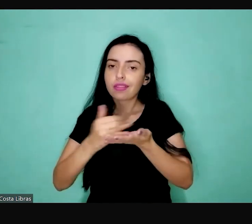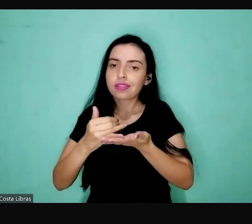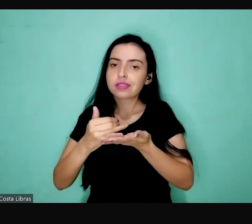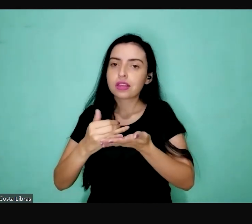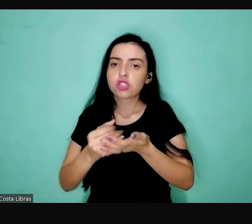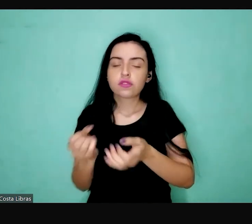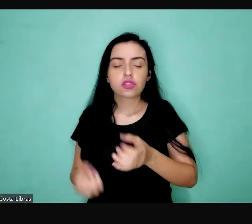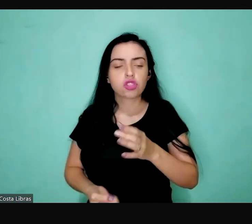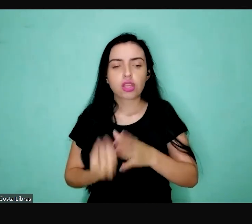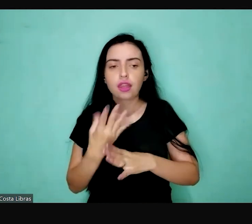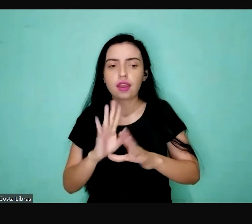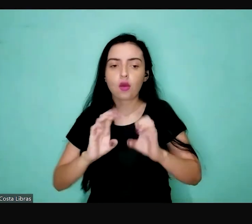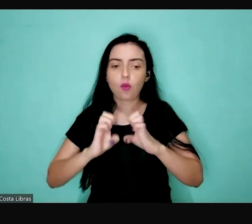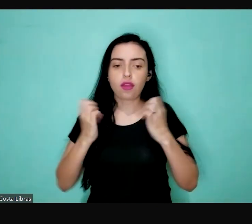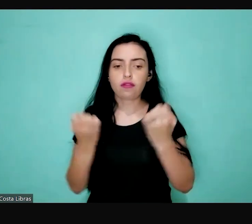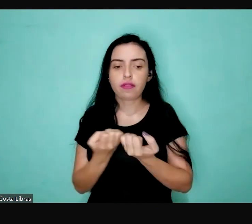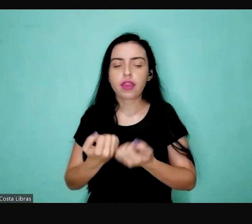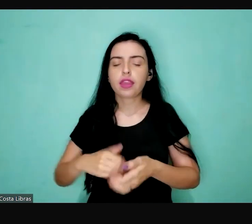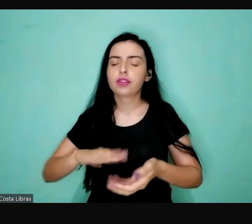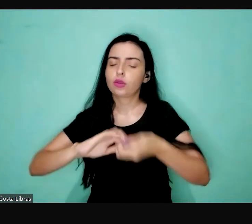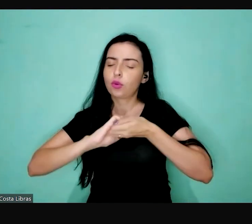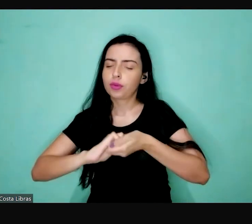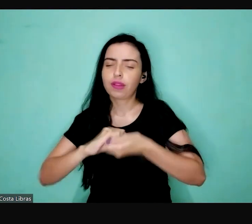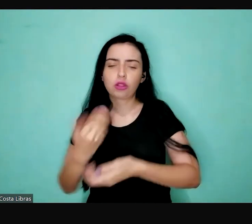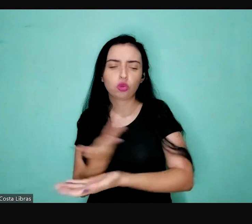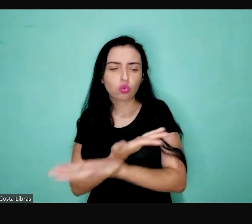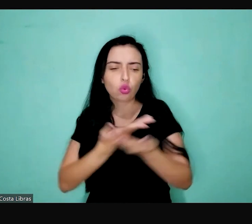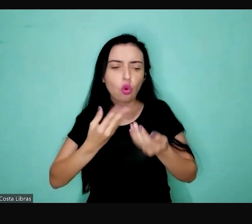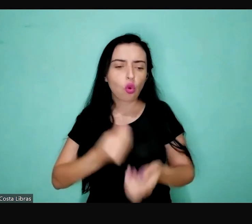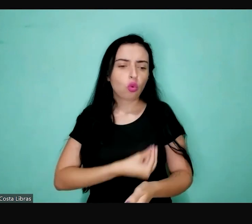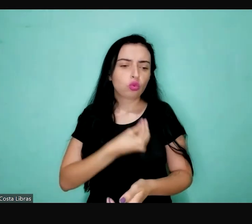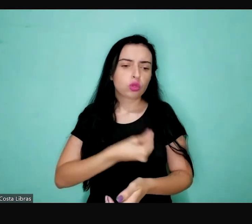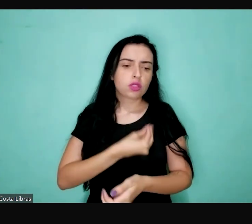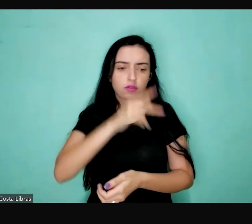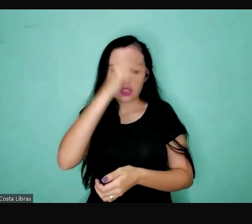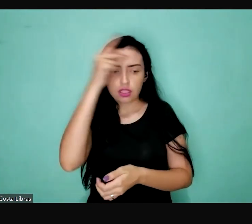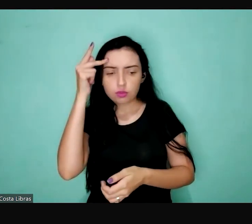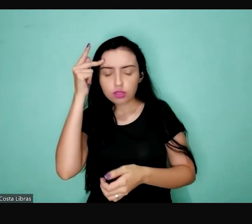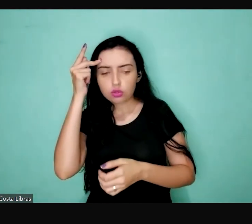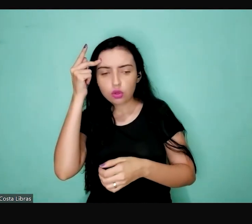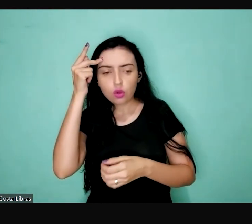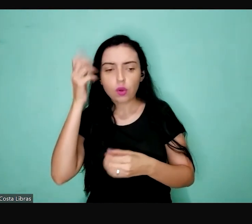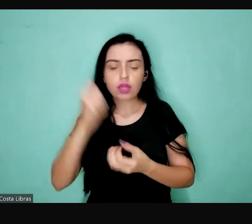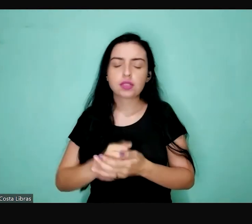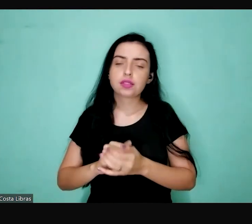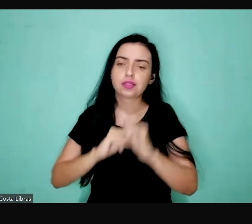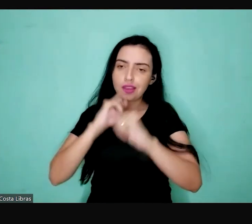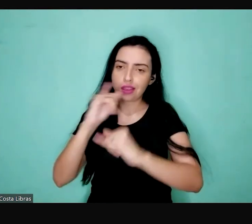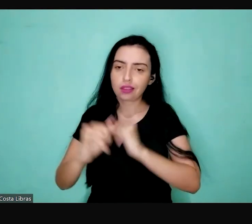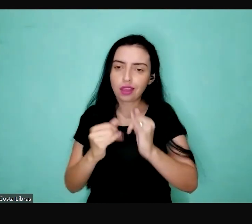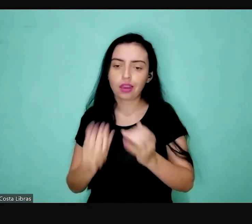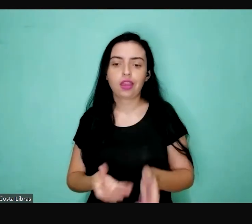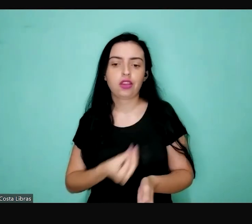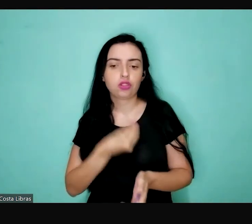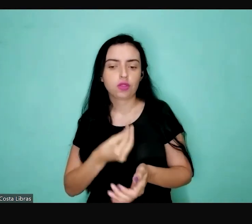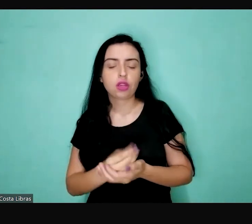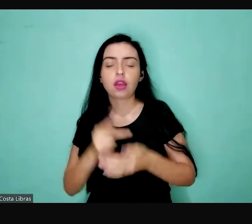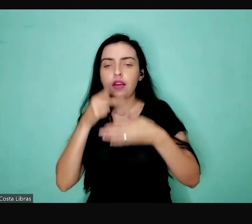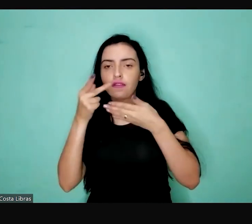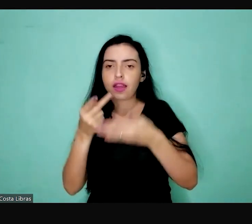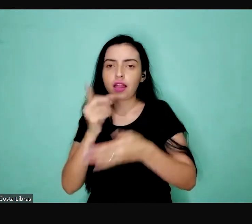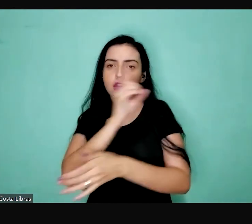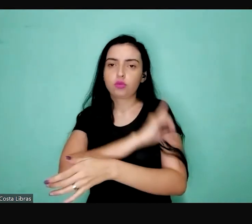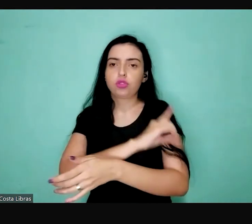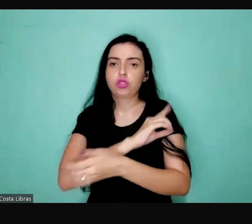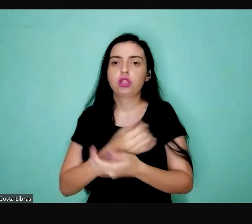evento, cumprimentar todos os participantes presenciais e à distância e passar a palavra ao nosso diretor, ao